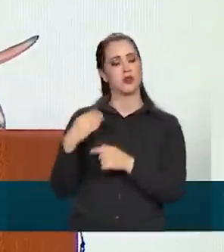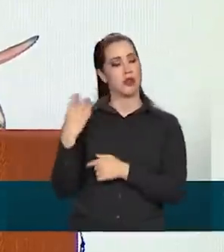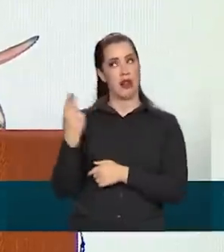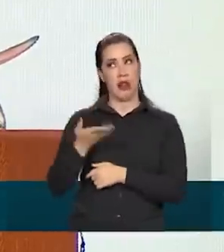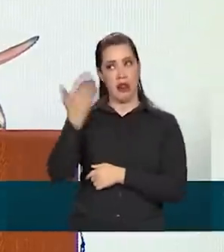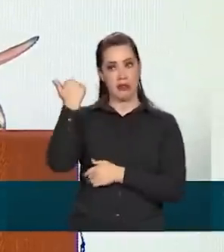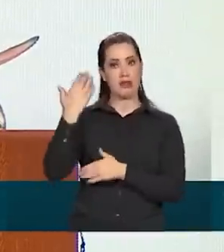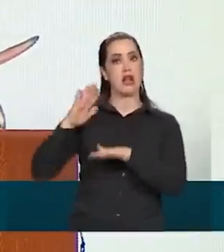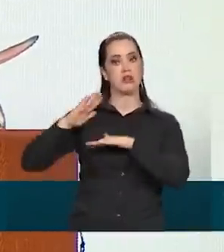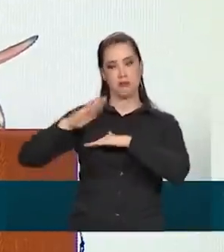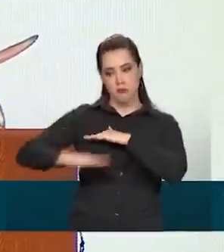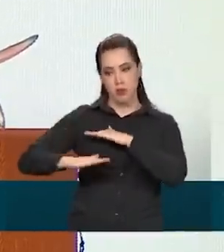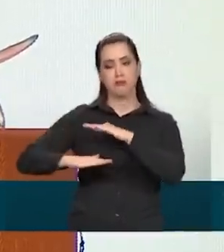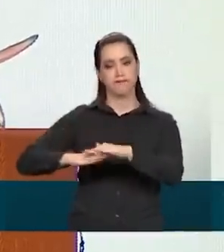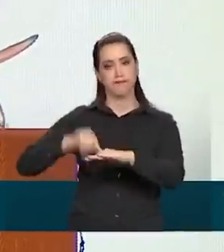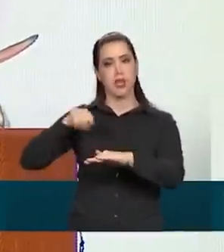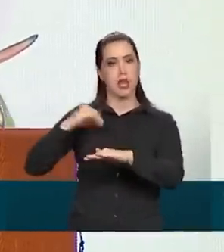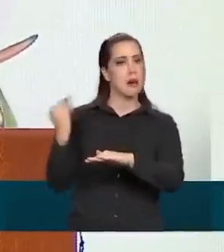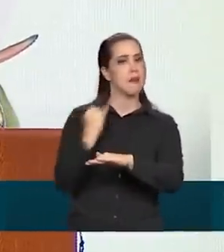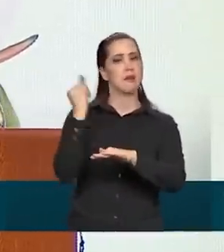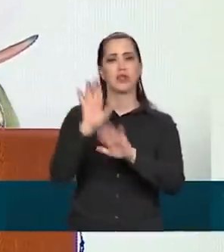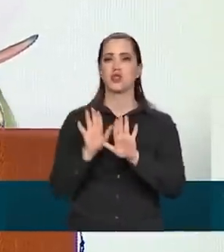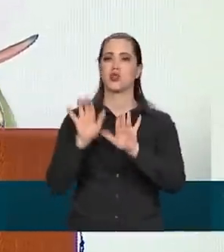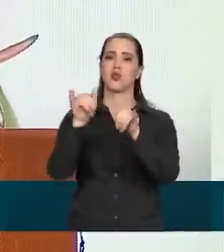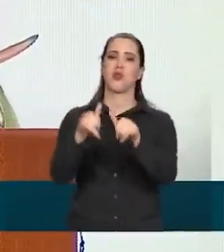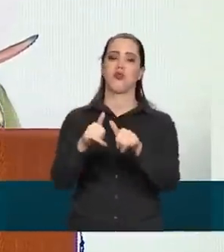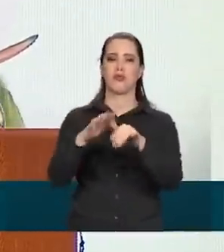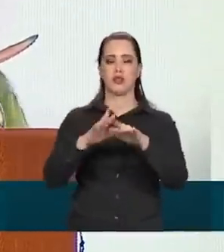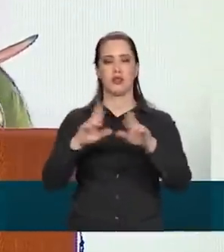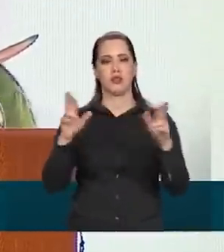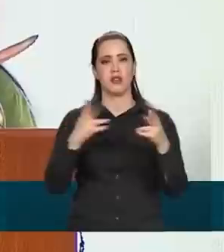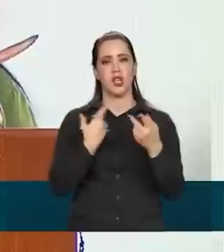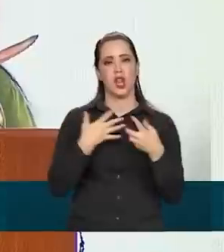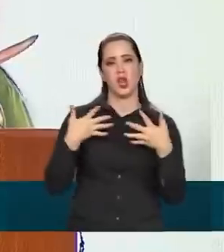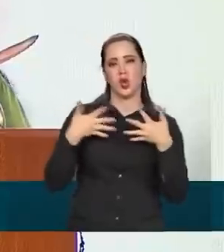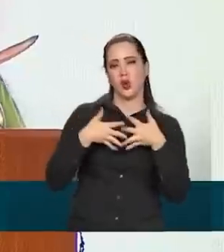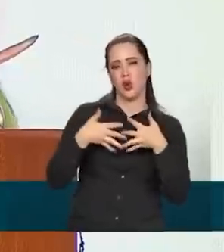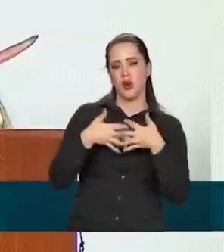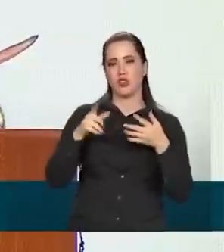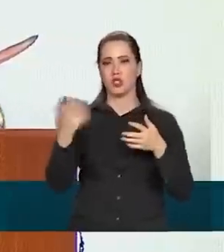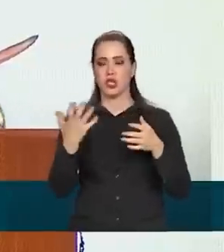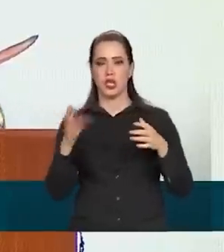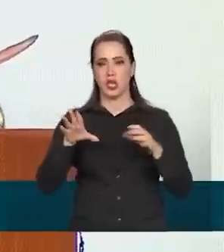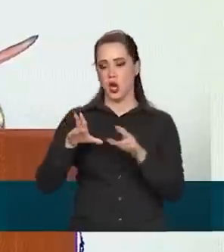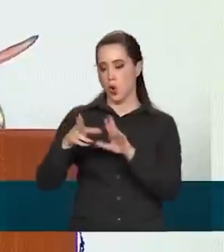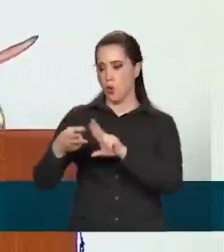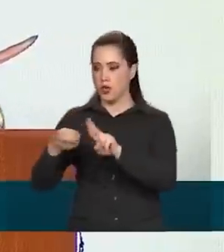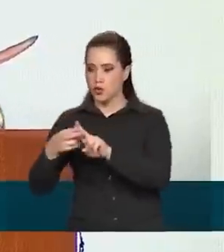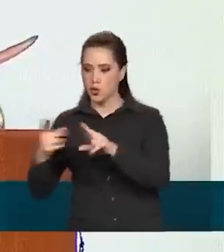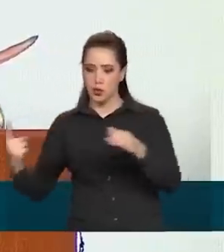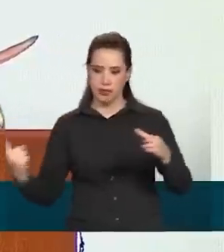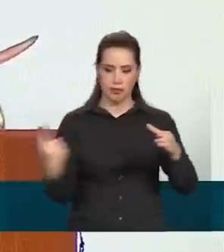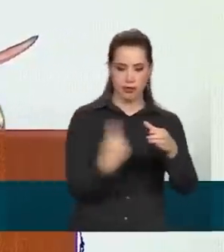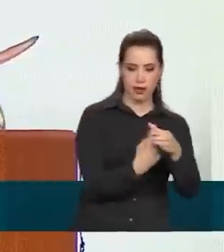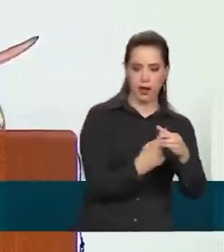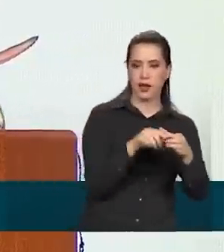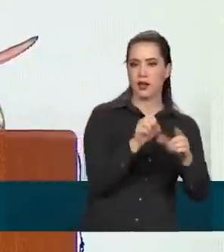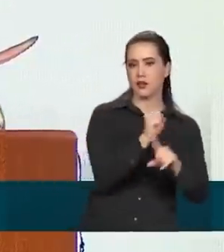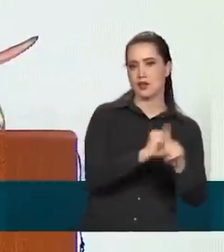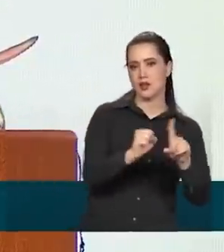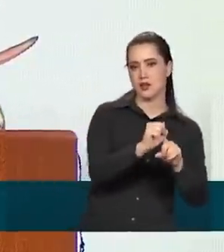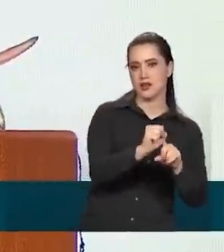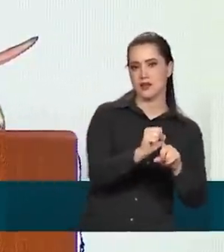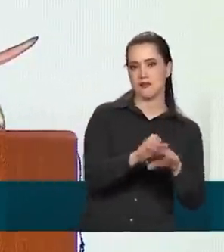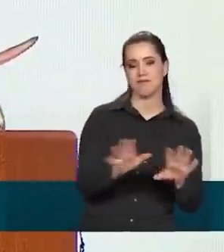muito importante foi dado com o fim do paradigma integracionista e da tutela. Hoje,